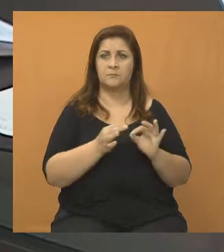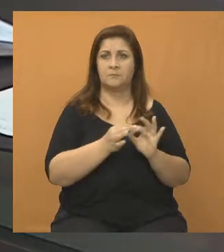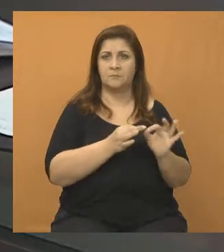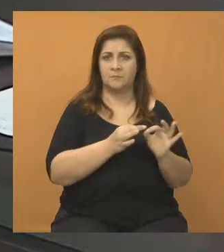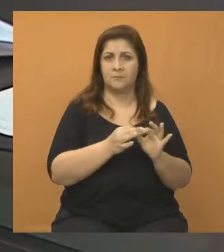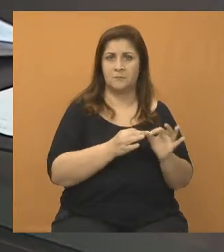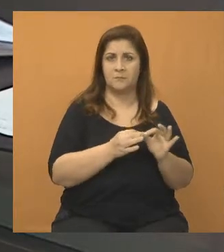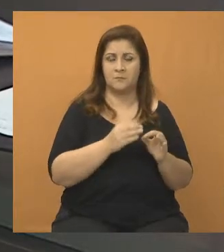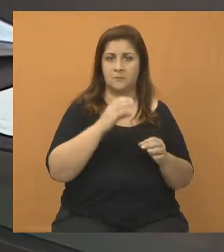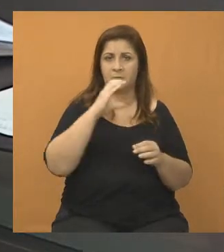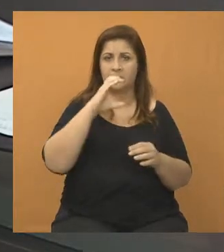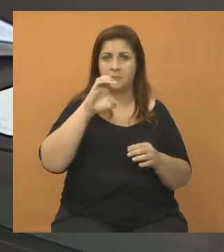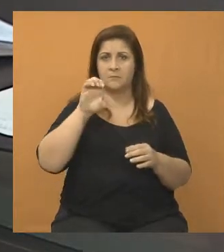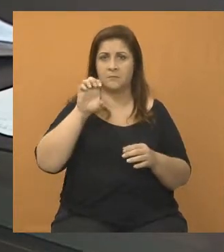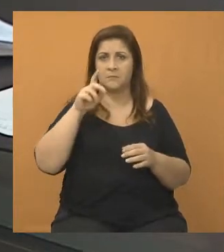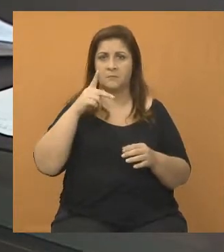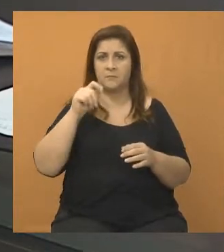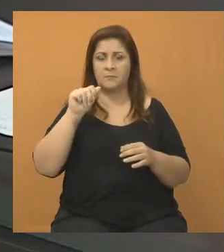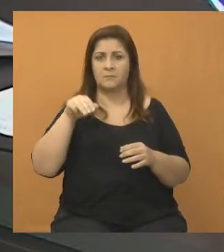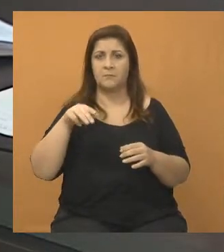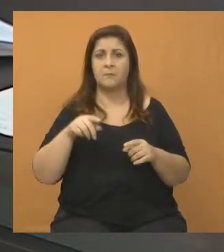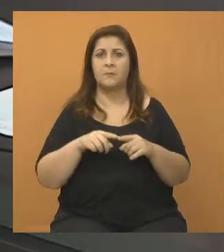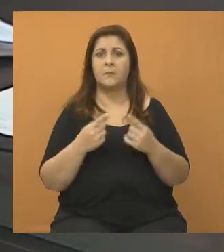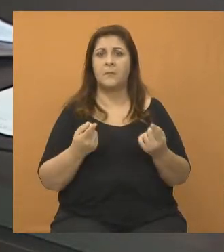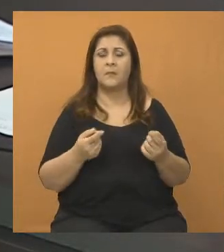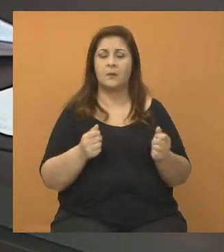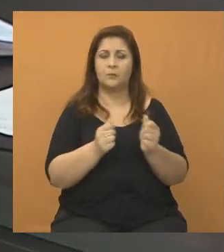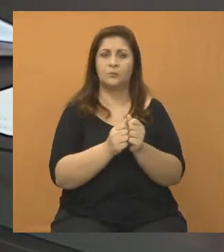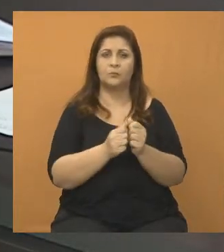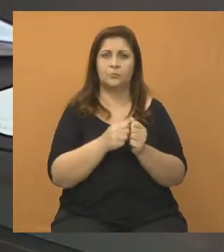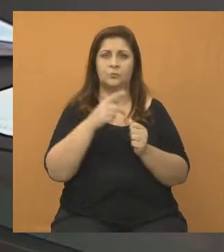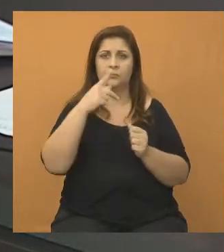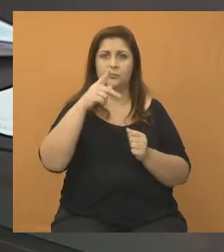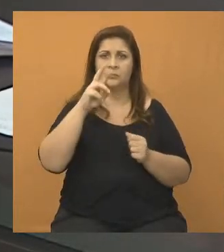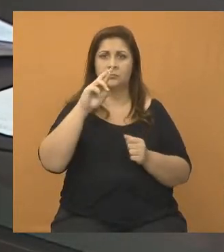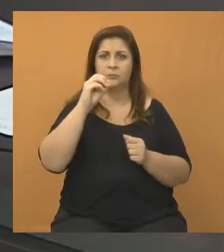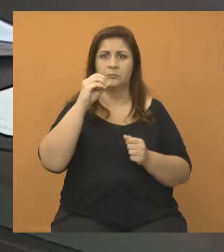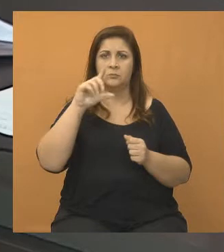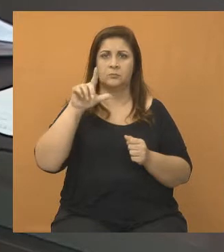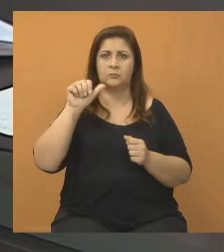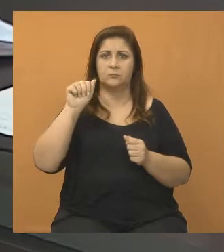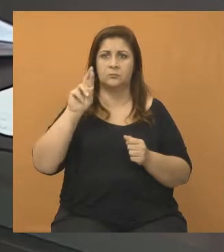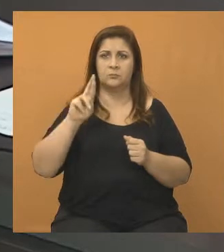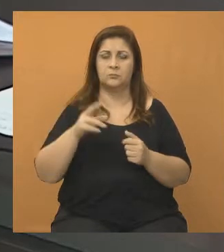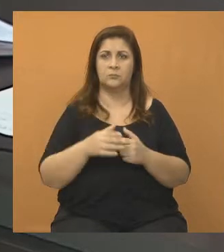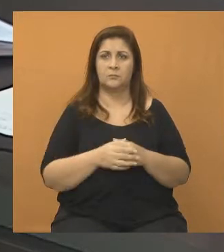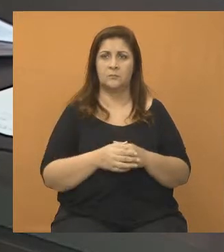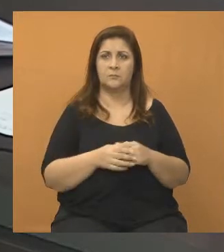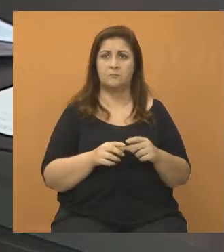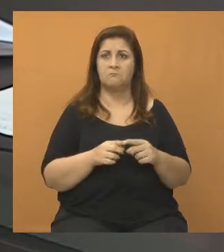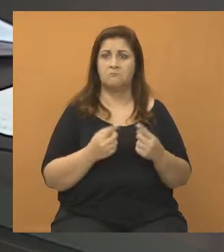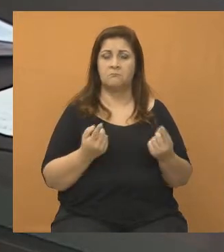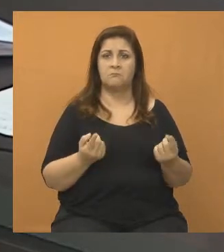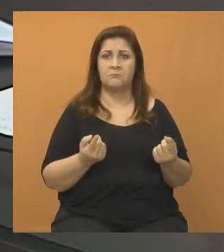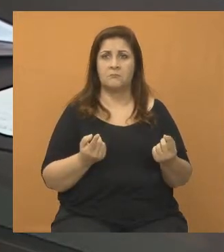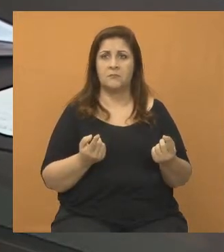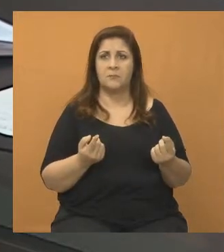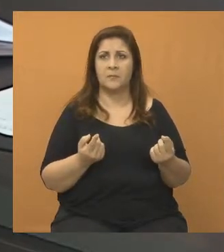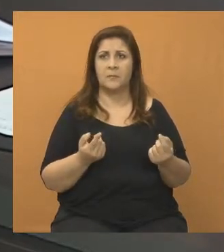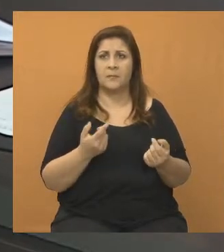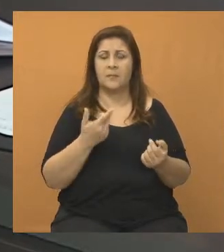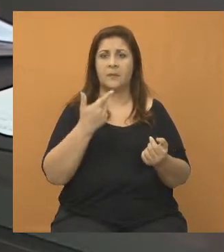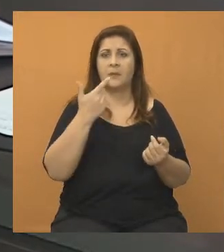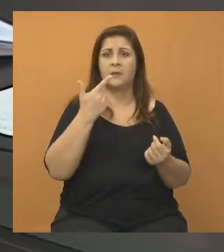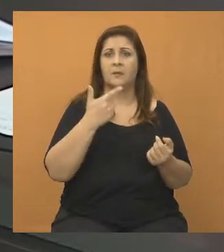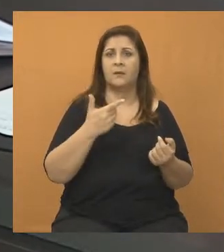pelo CEPLAN, mas vai ter uma parceria também com o Prolar. E não há menção nem em uma secretaria e